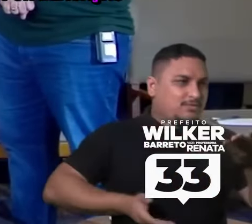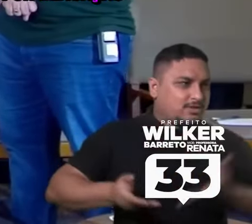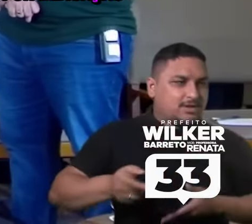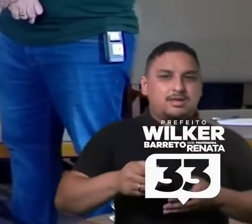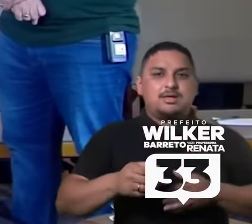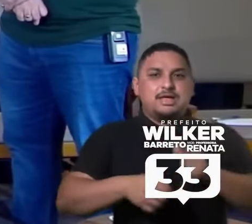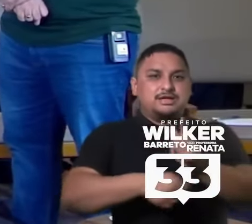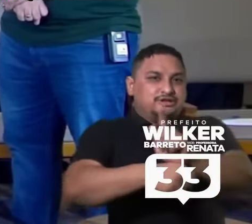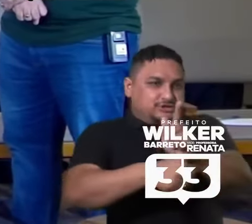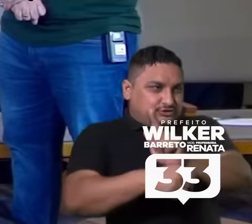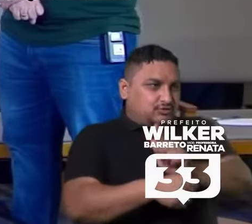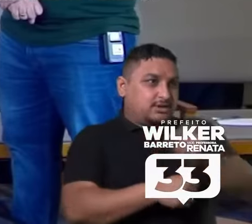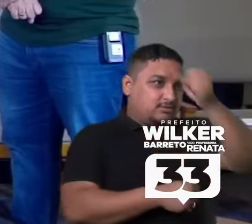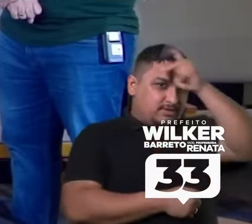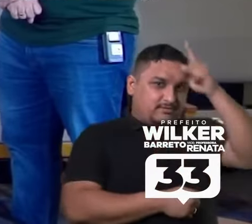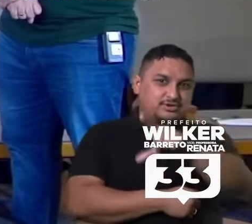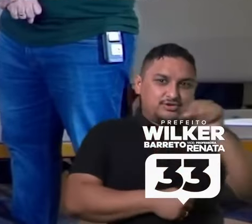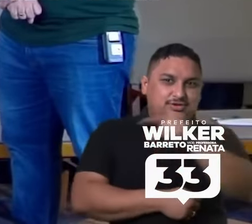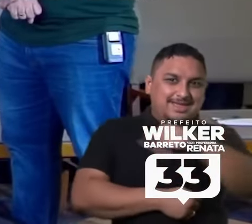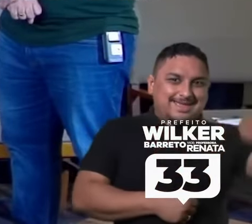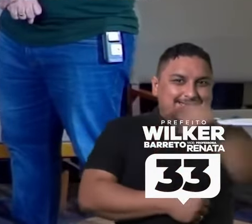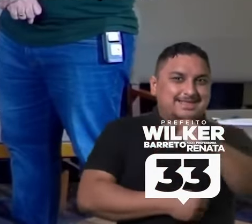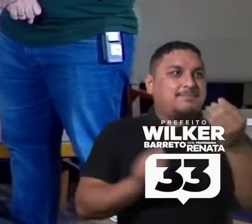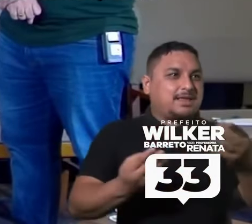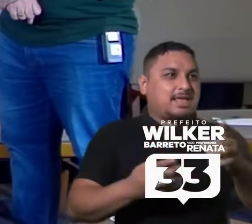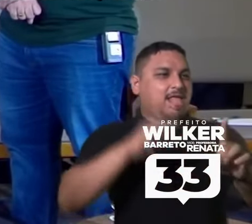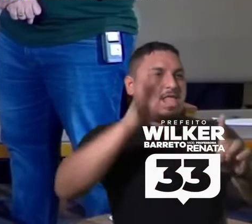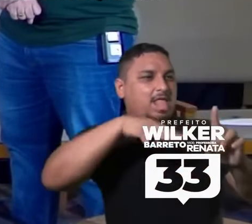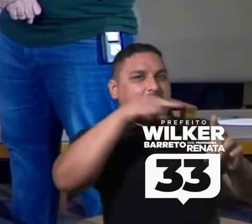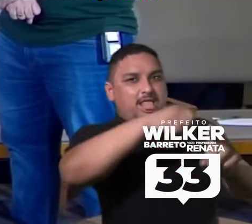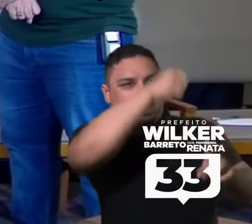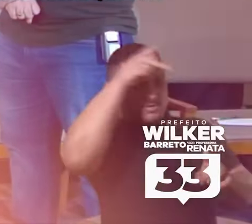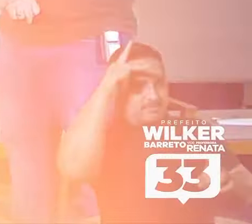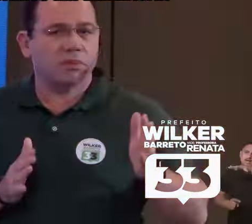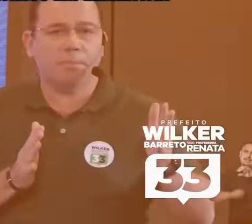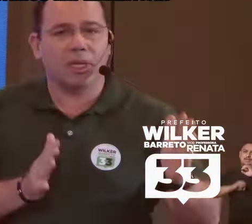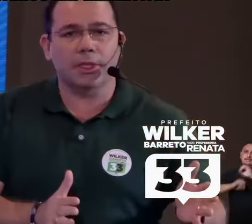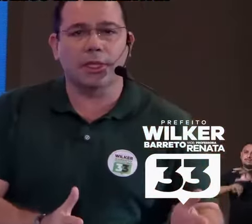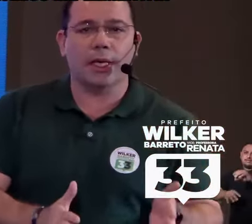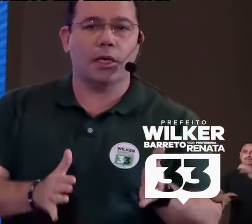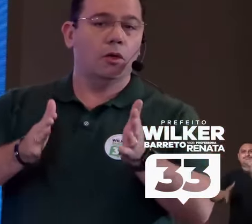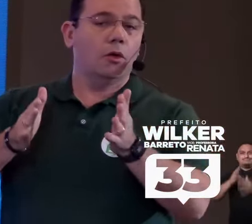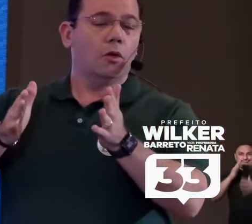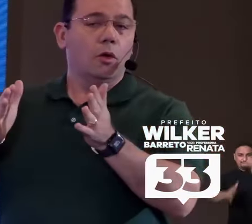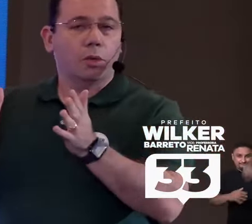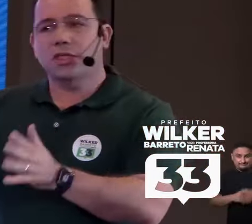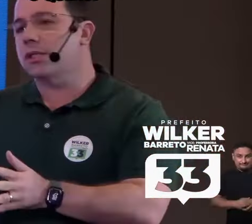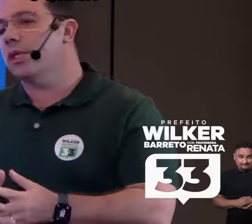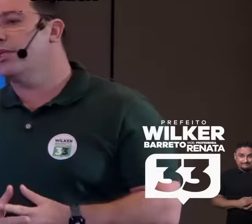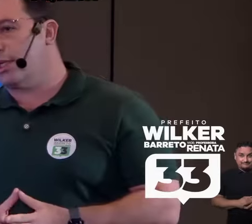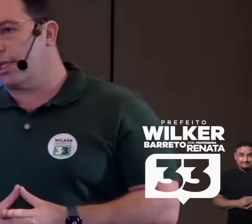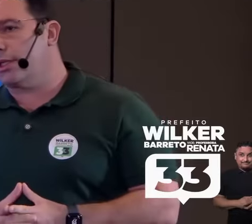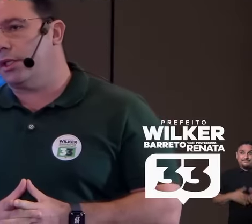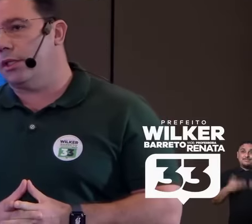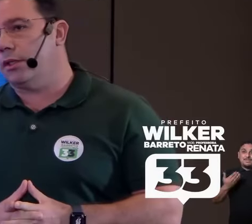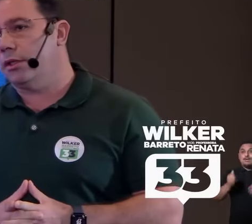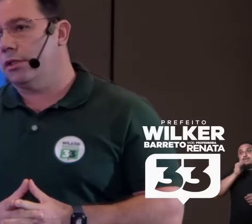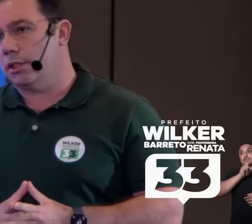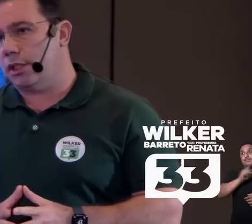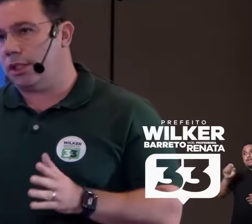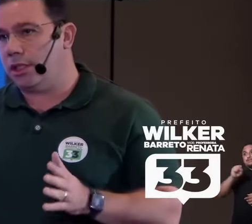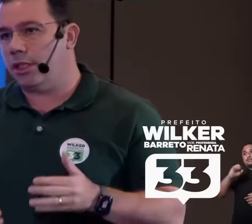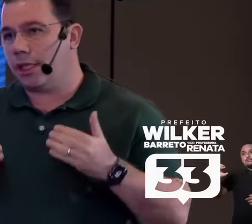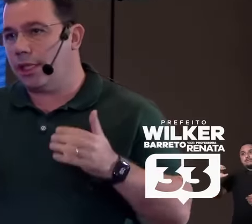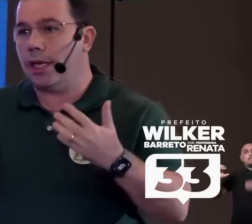por indicação. De que maneira o candidato pretende reverter esse quadro? Nós vamos implementar o que já tem em Santa